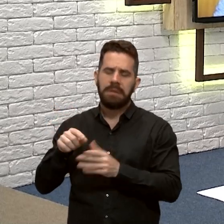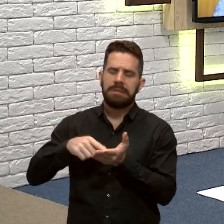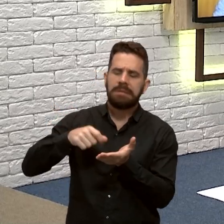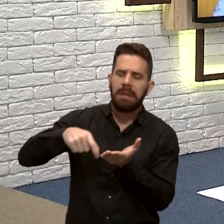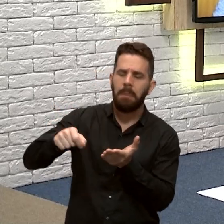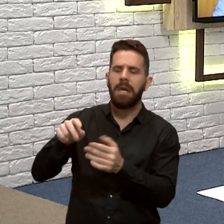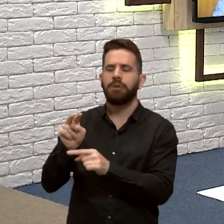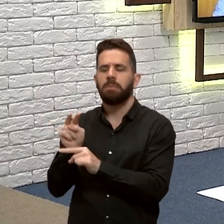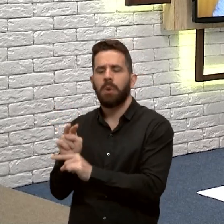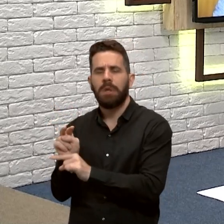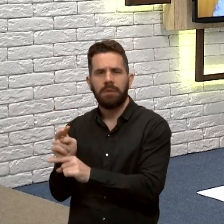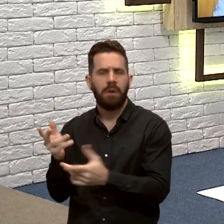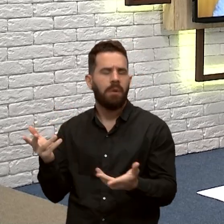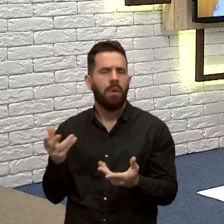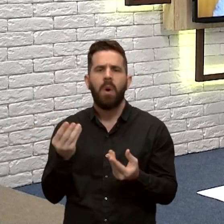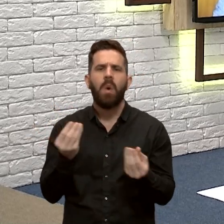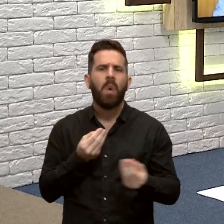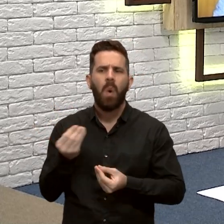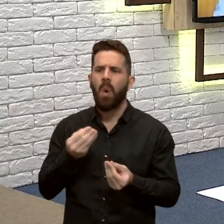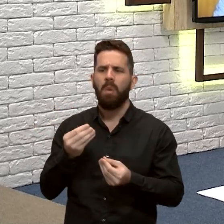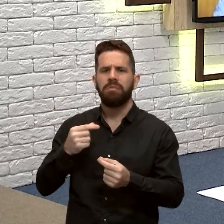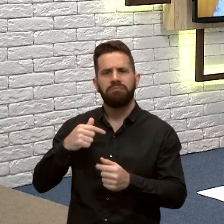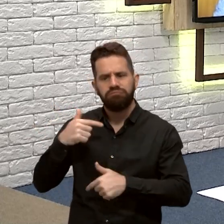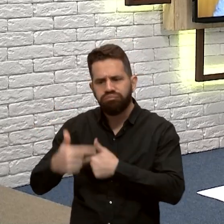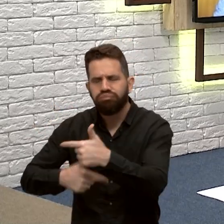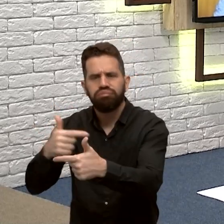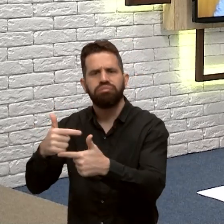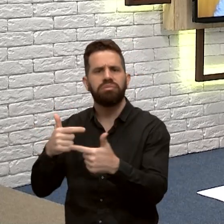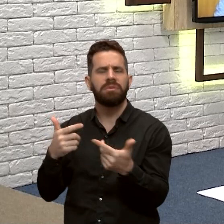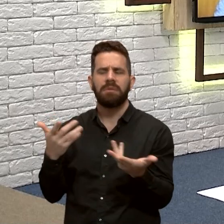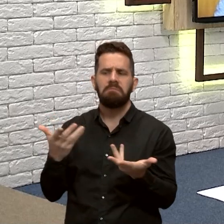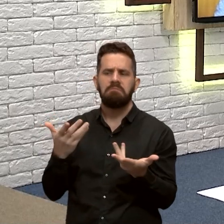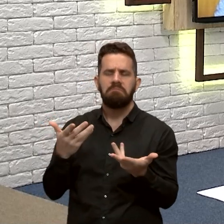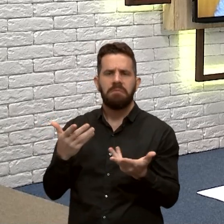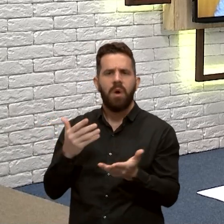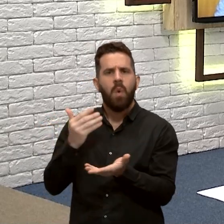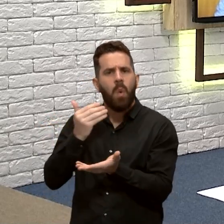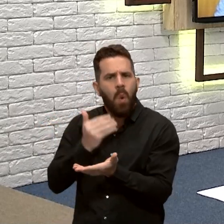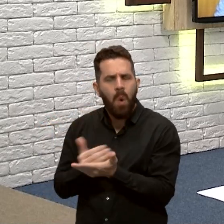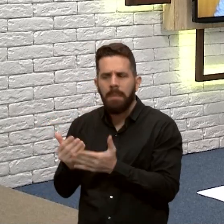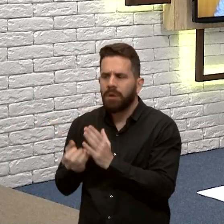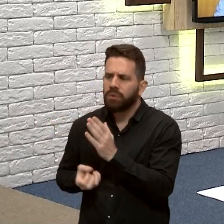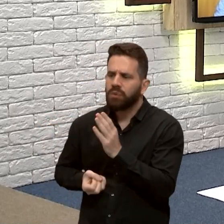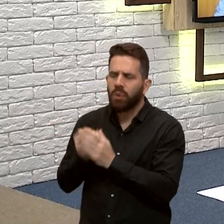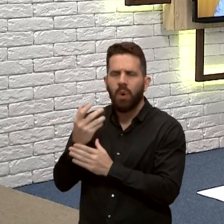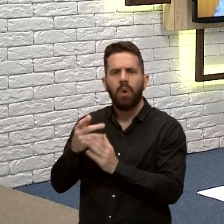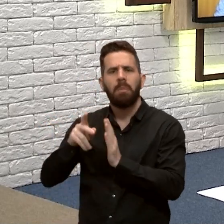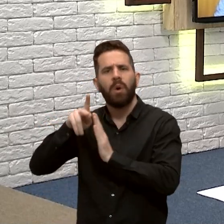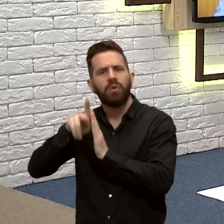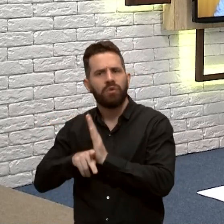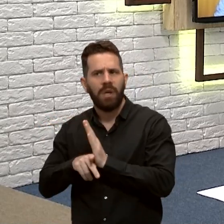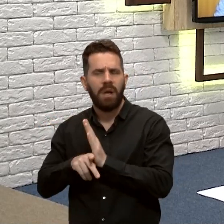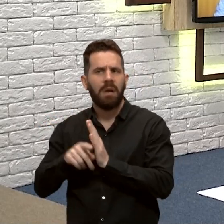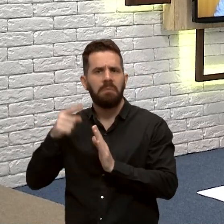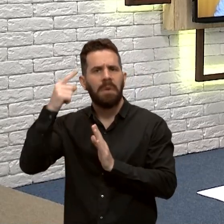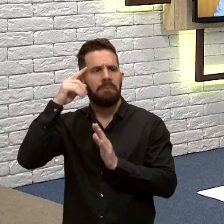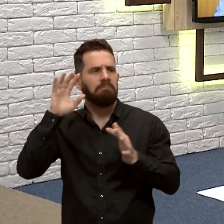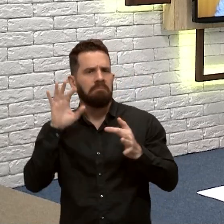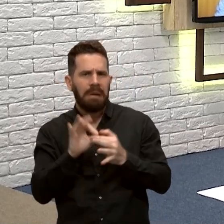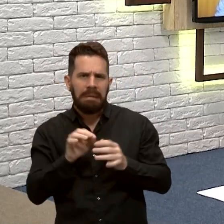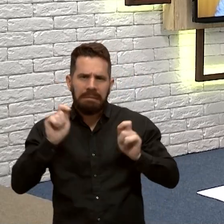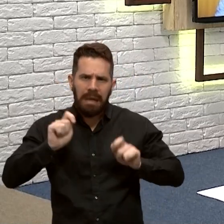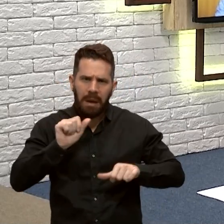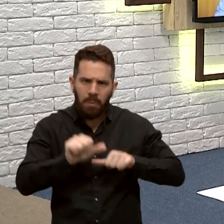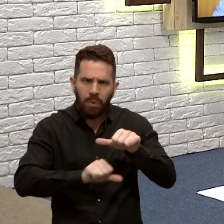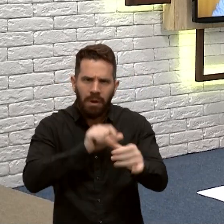direitos humanos? Queria que a senhora contasse um pouquinho aí como que o projeto surgiu, pensando nessa realidade que a gente vive.